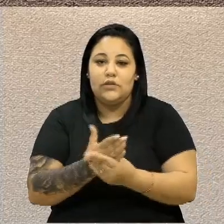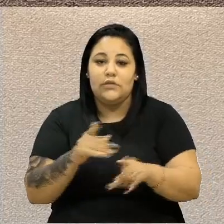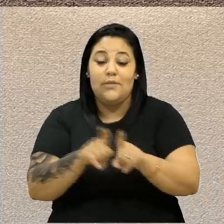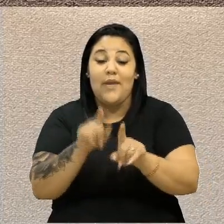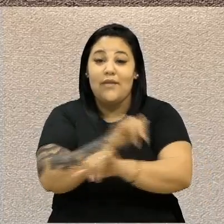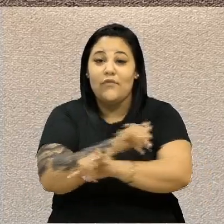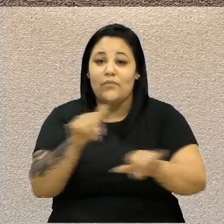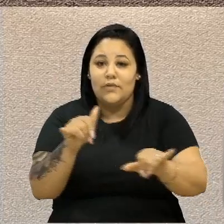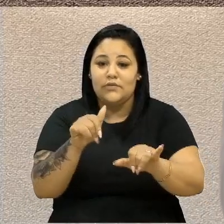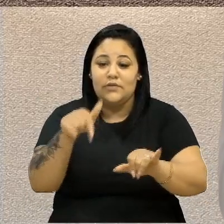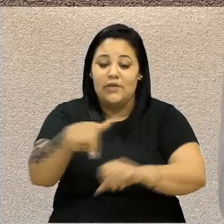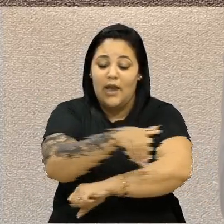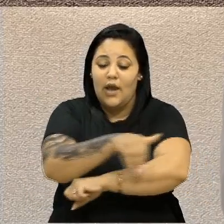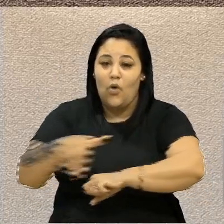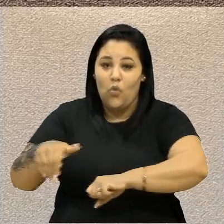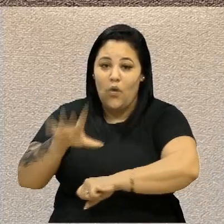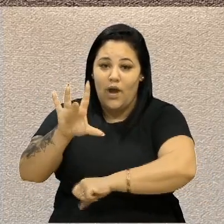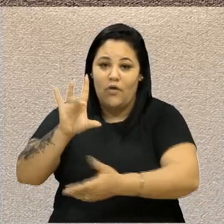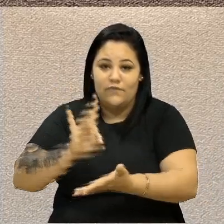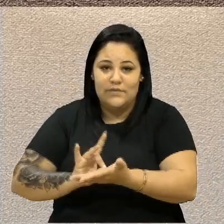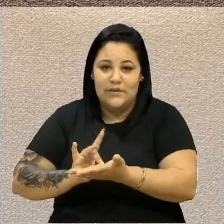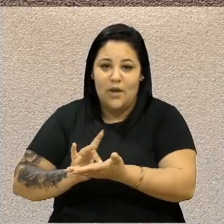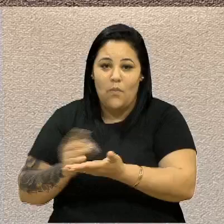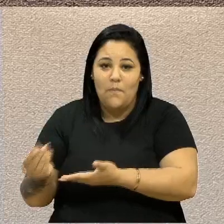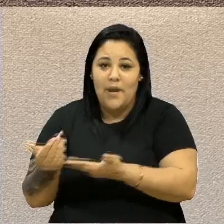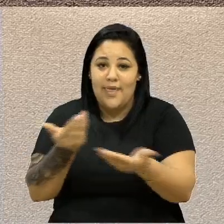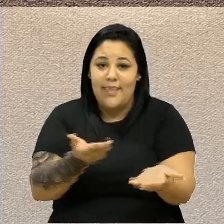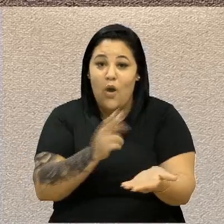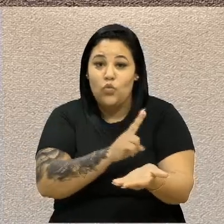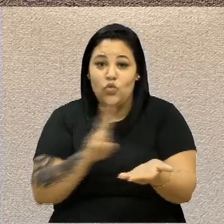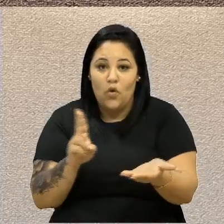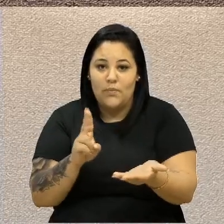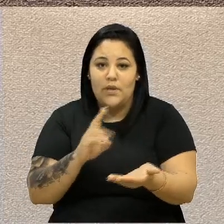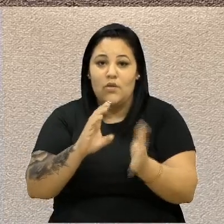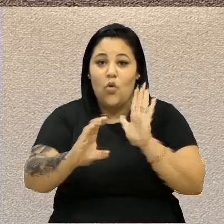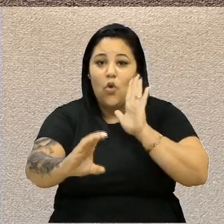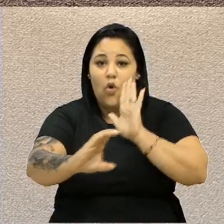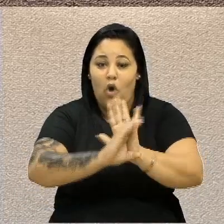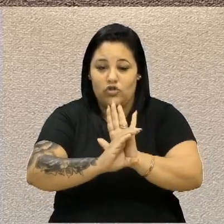informando que a via em questão a ser denominada, codificada